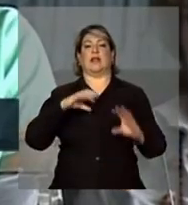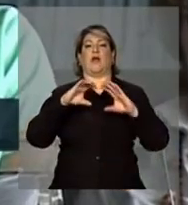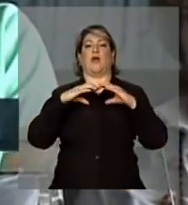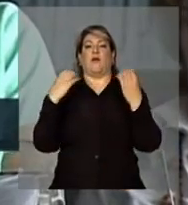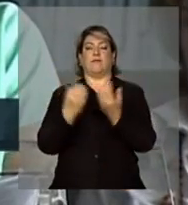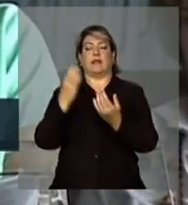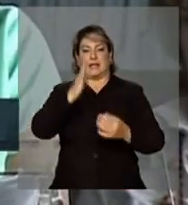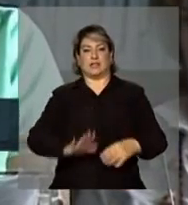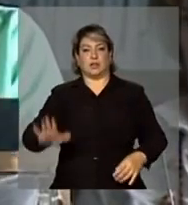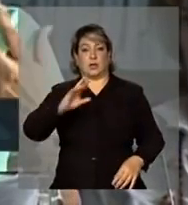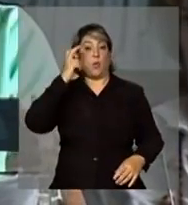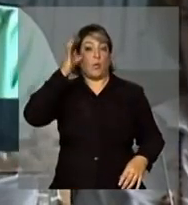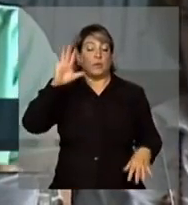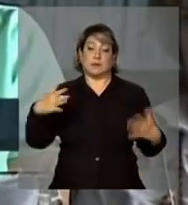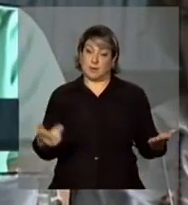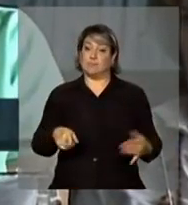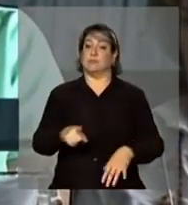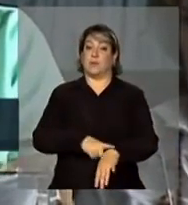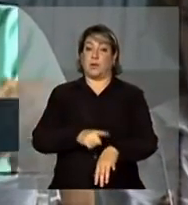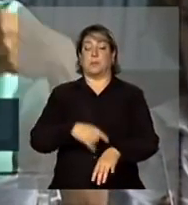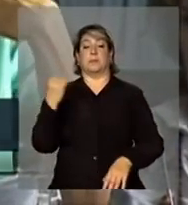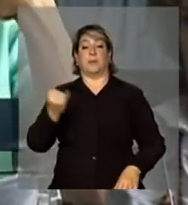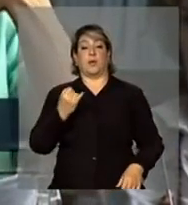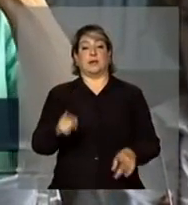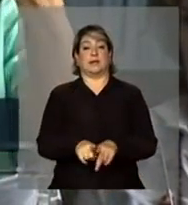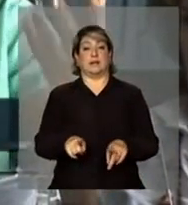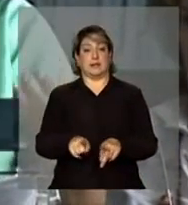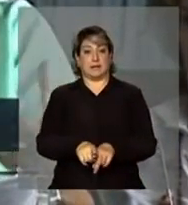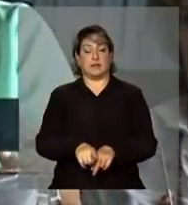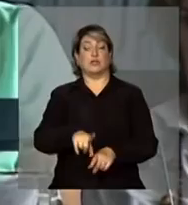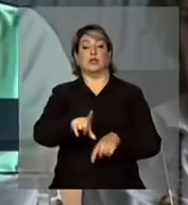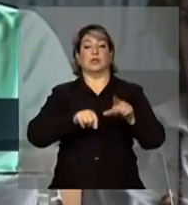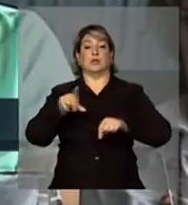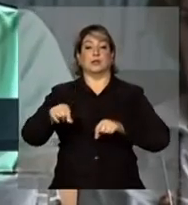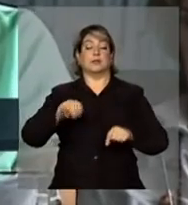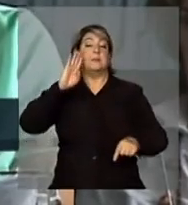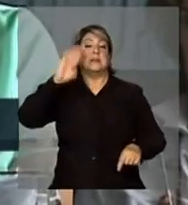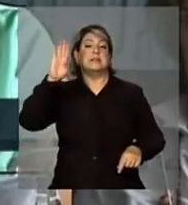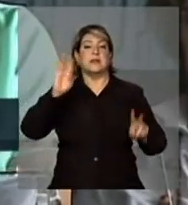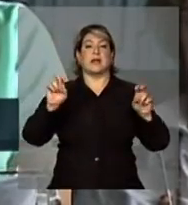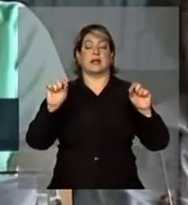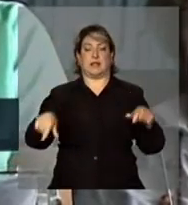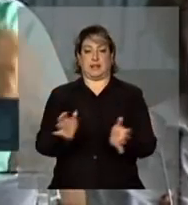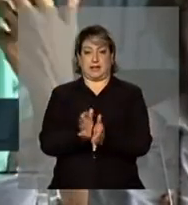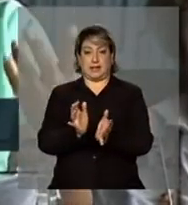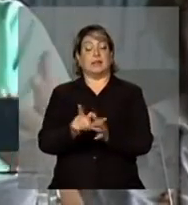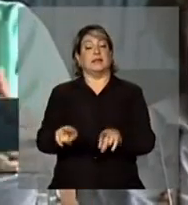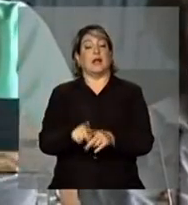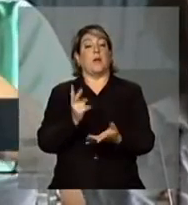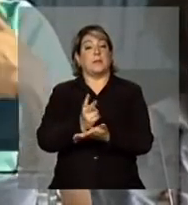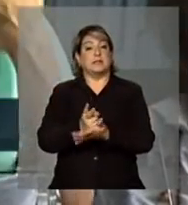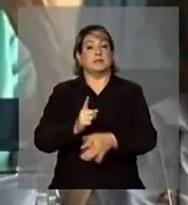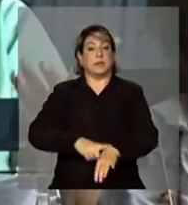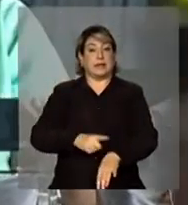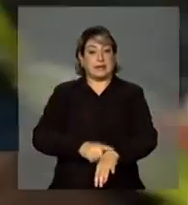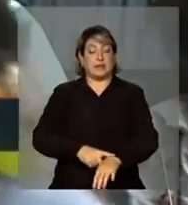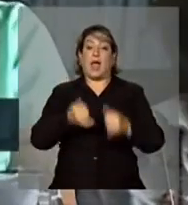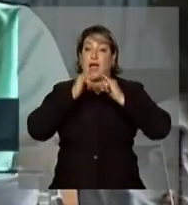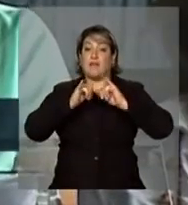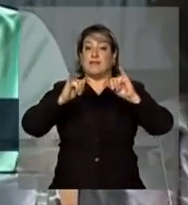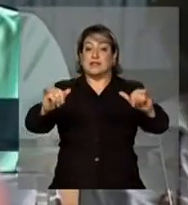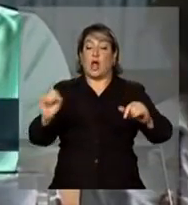Cultura. Então, é um momento também importante de eleger as principais questões da área e, ao mesmo tempo, estar